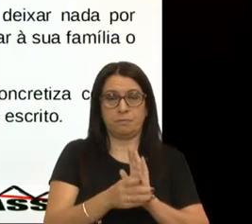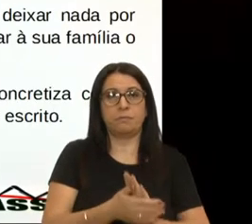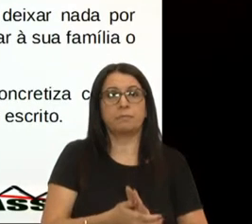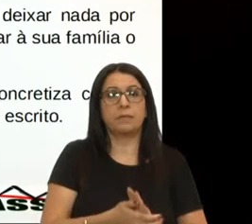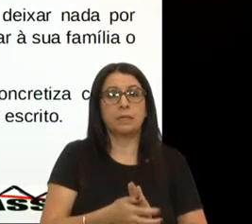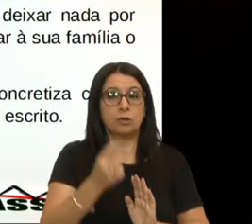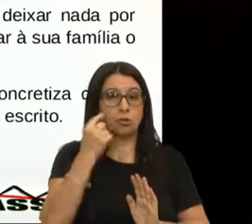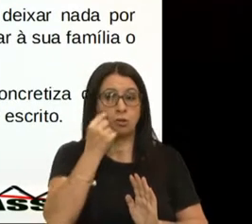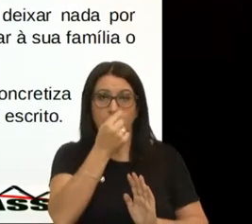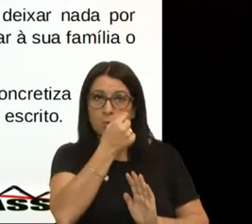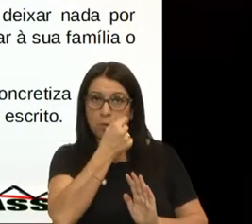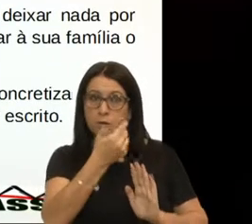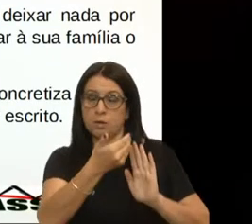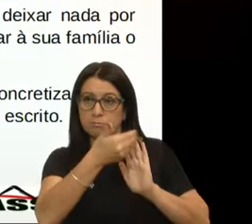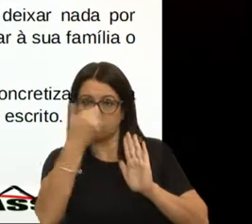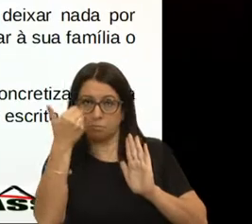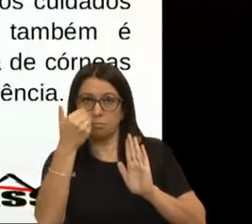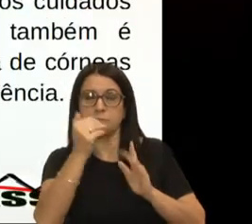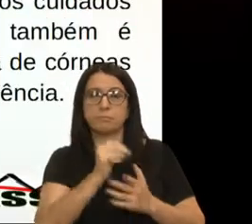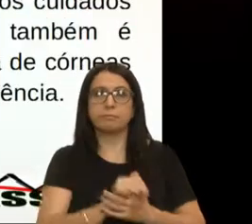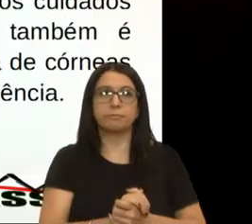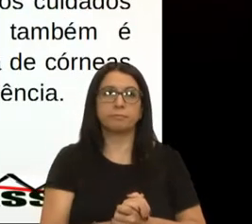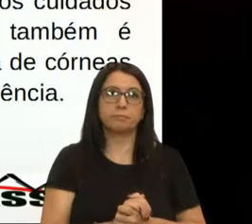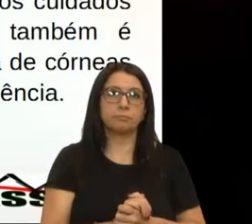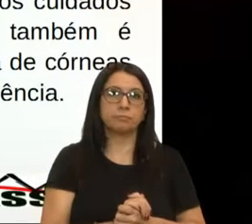A retirada de córneas